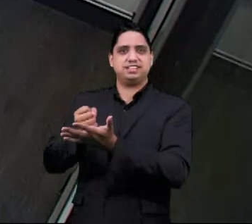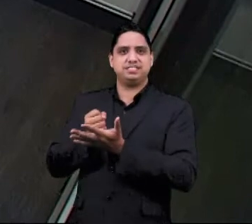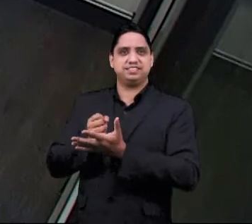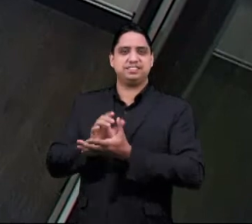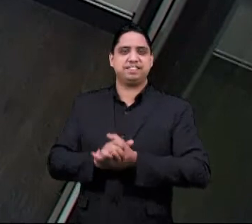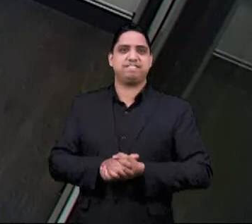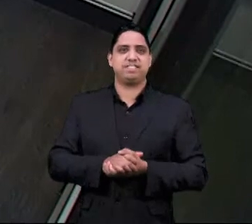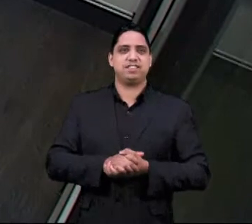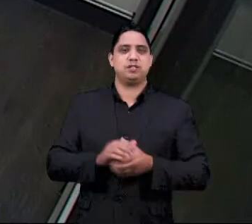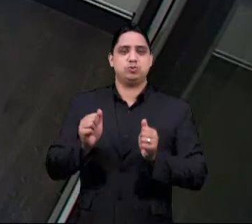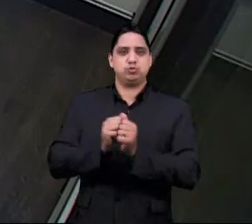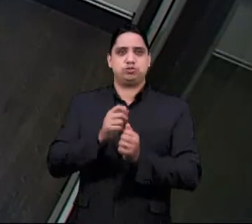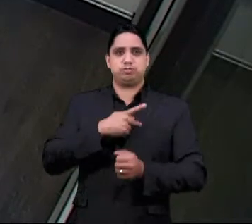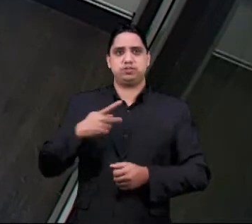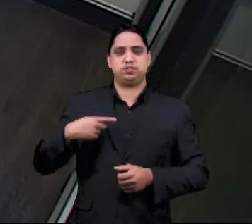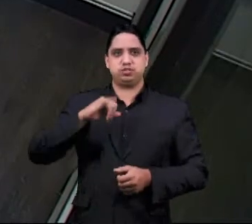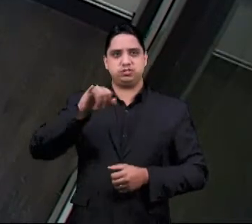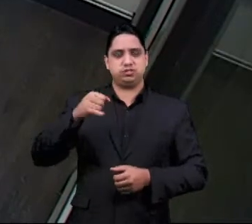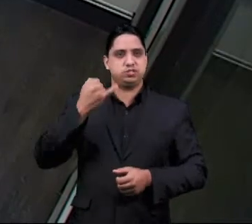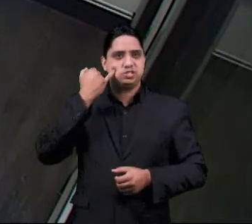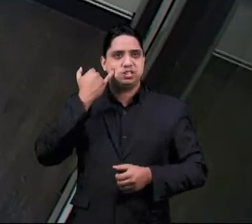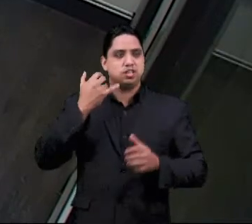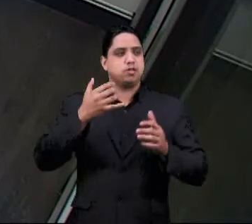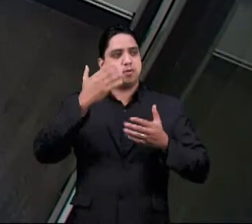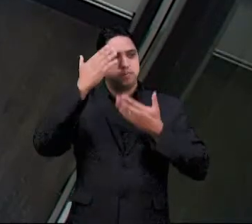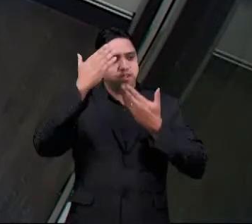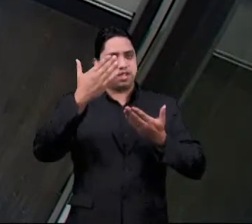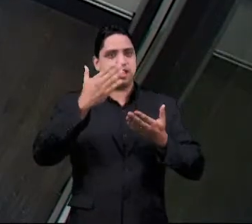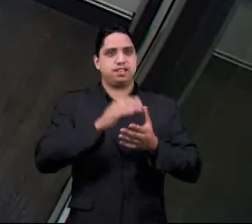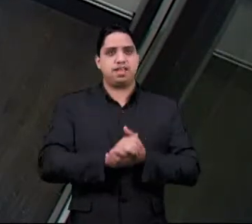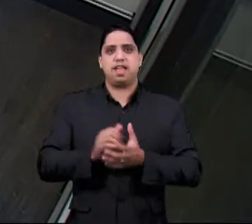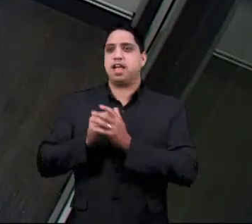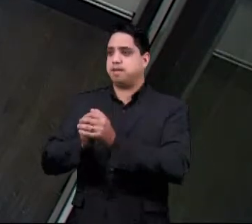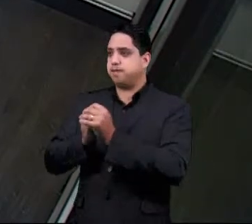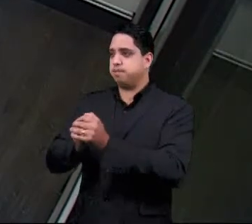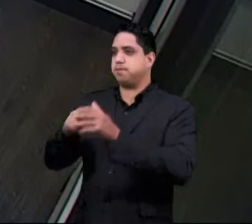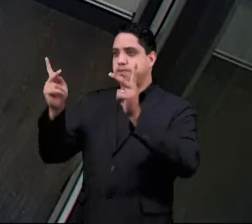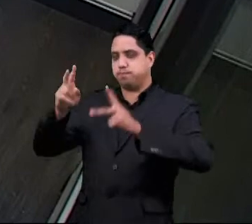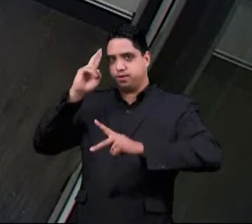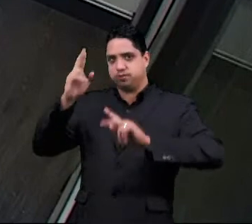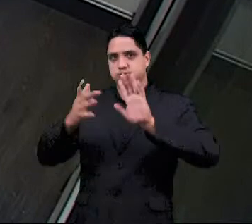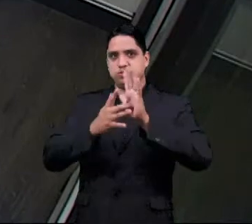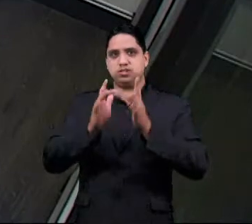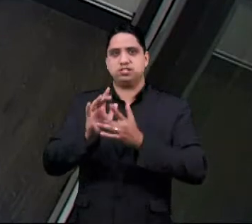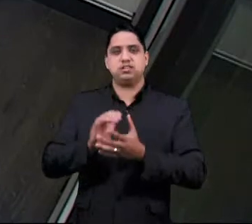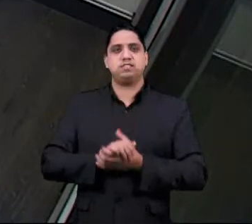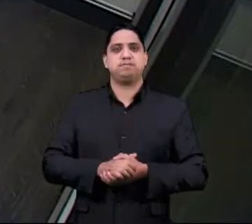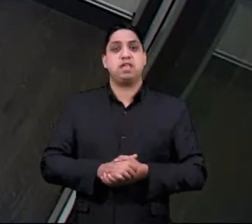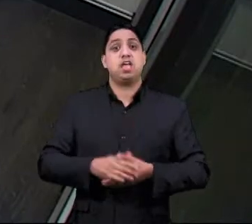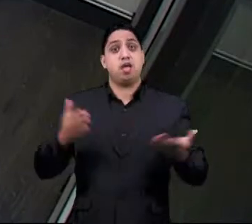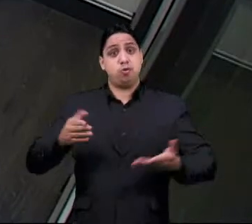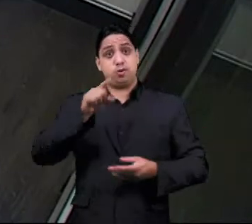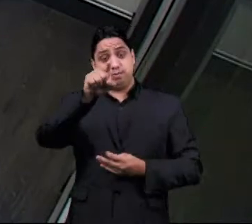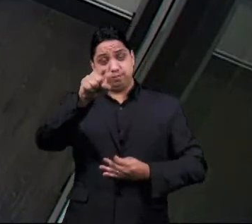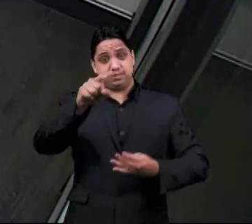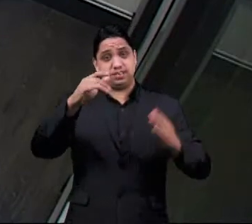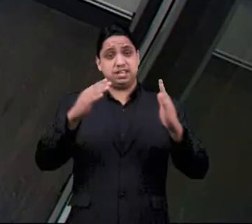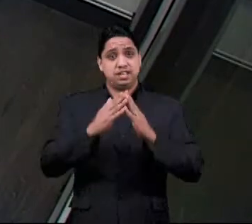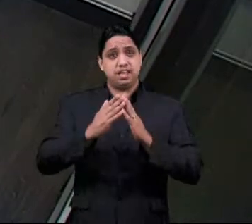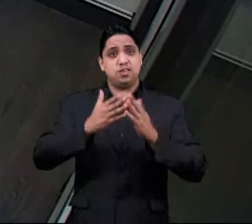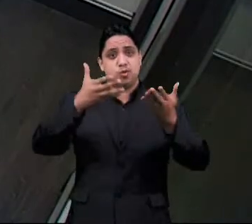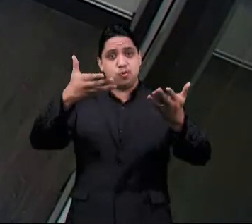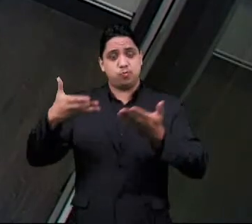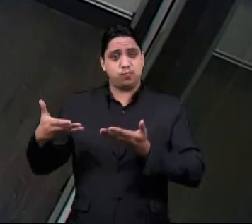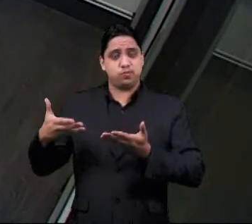aqui, juntamente com o pastor Josias. Obrigado, Elias. Um abraço, querido. Amém, amém. Pai do Senhor Jesus. Amém. Eu quero convidar você que está em casa, então, para que você